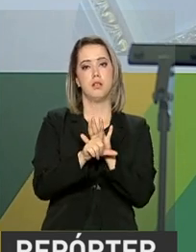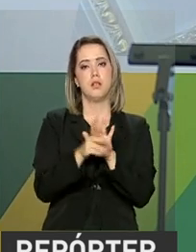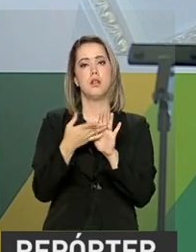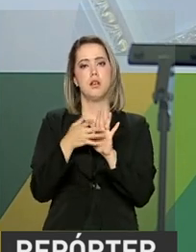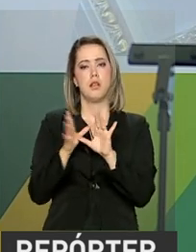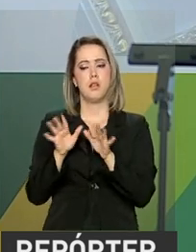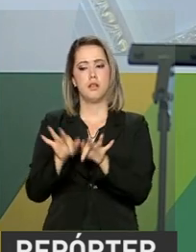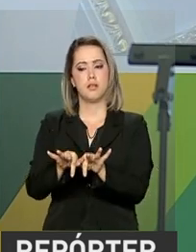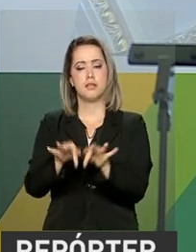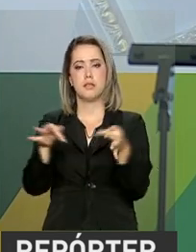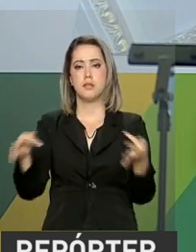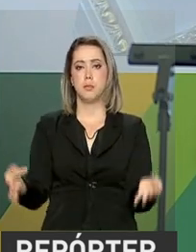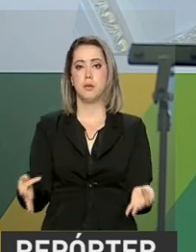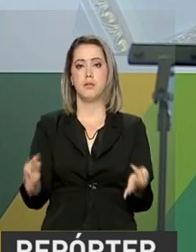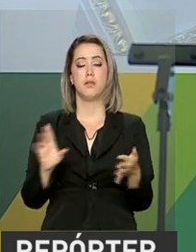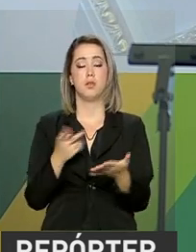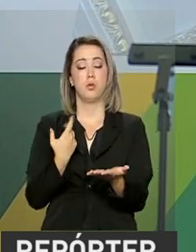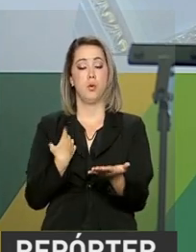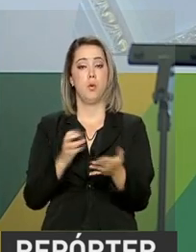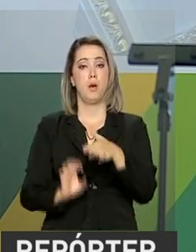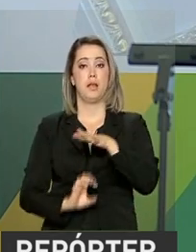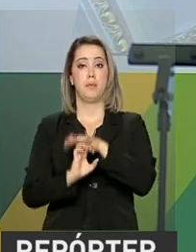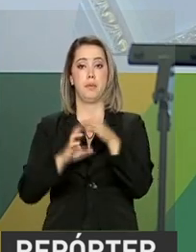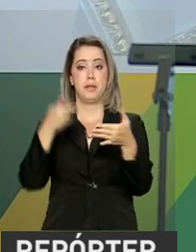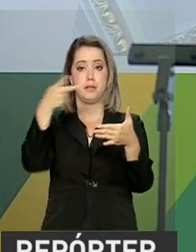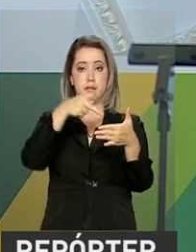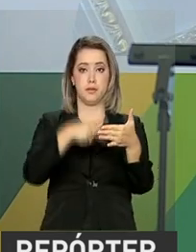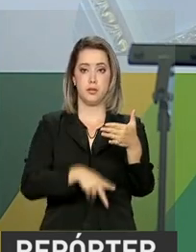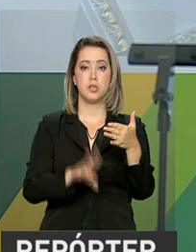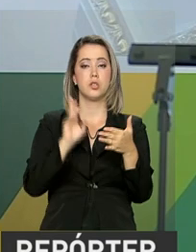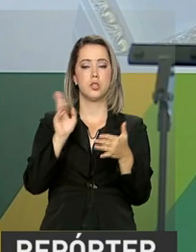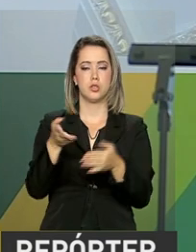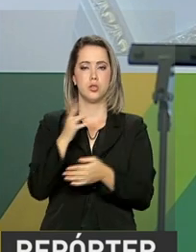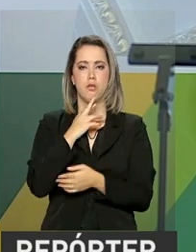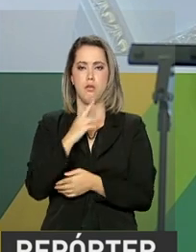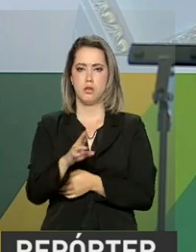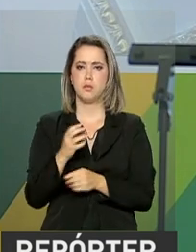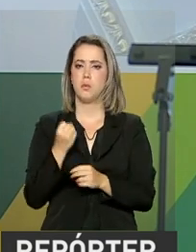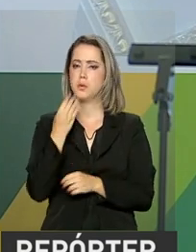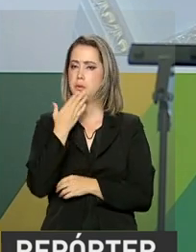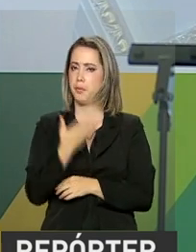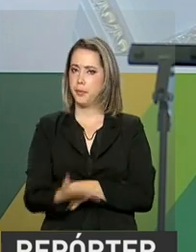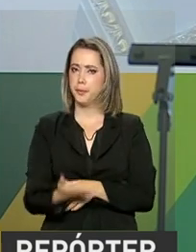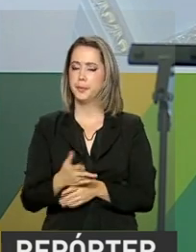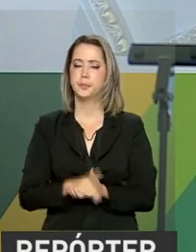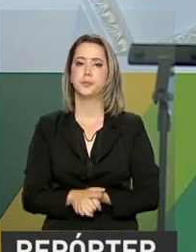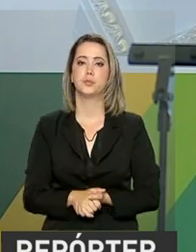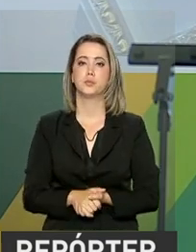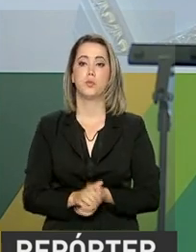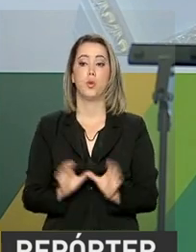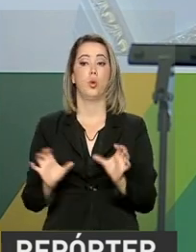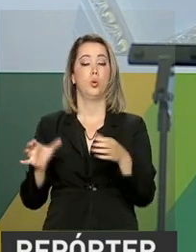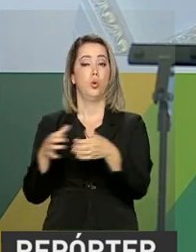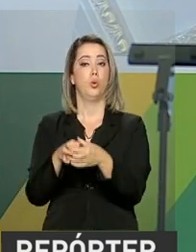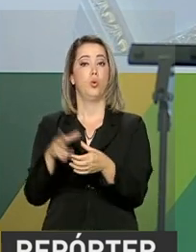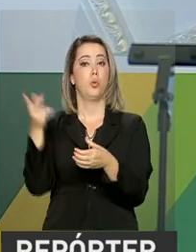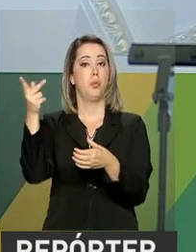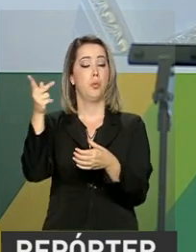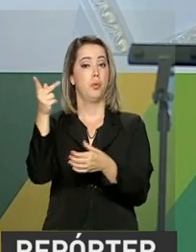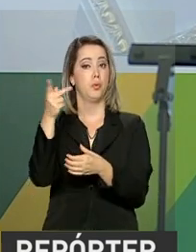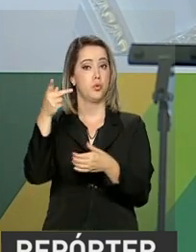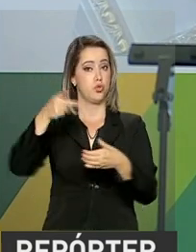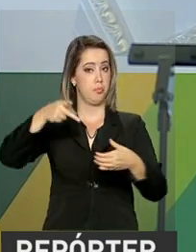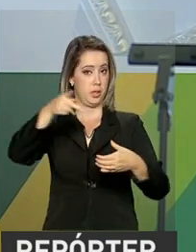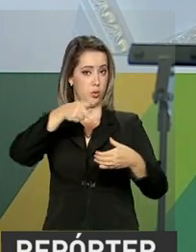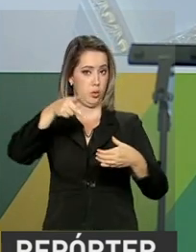consórcios de exploração de petróleo que segundo ele já deram resultados positivos no setor de petrólio e gás a nova lei aprovada